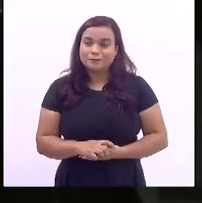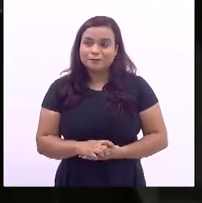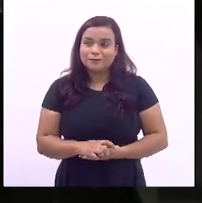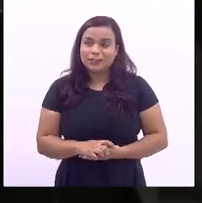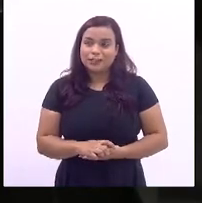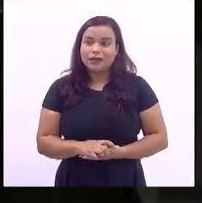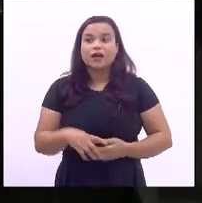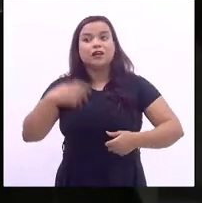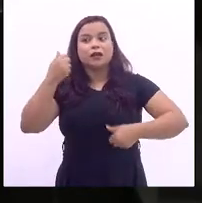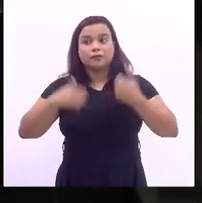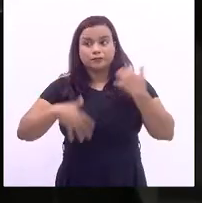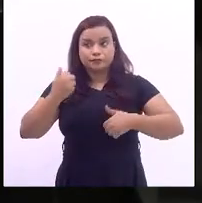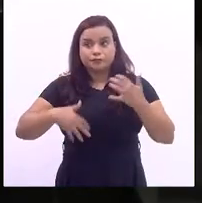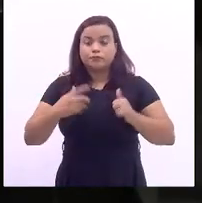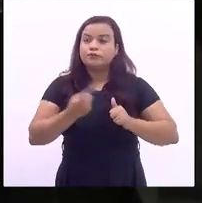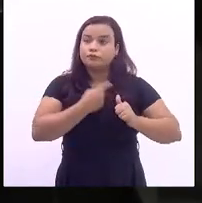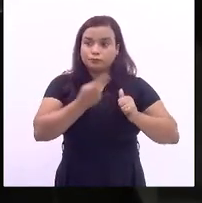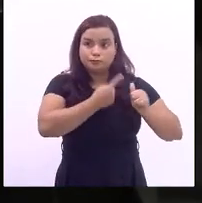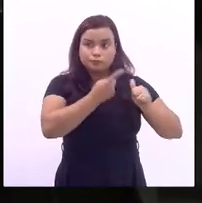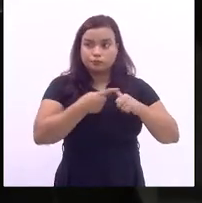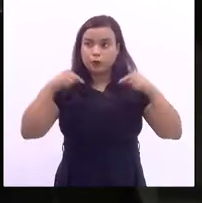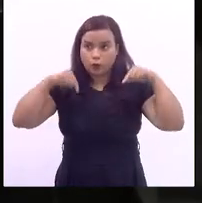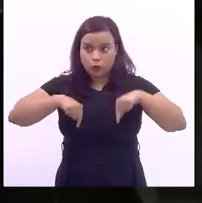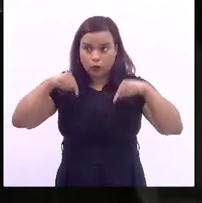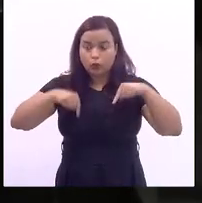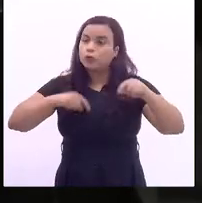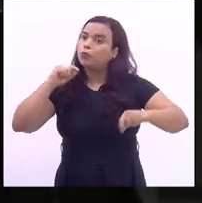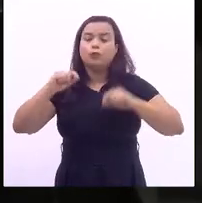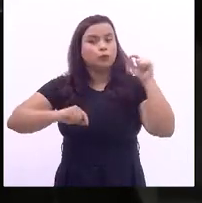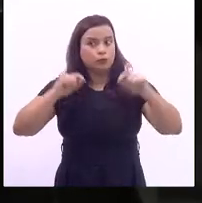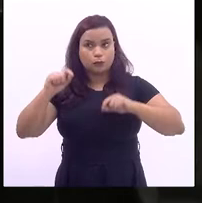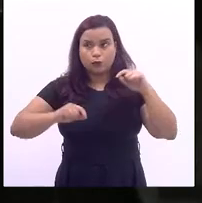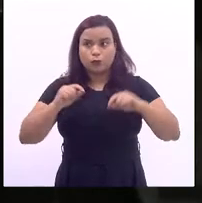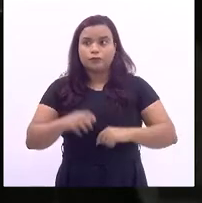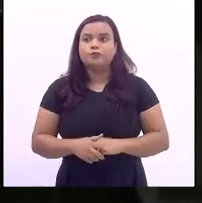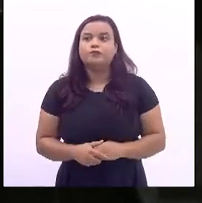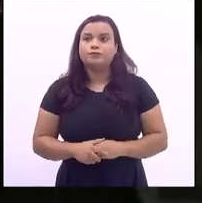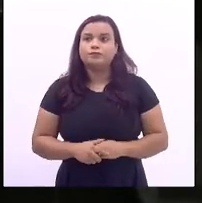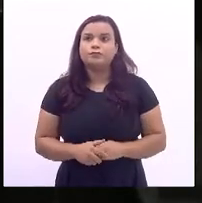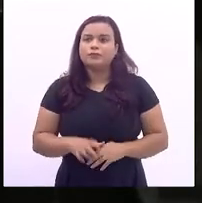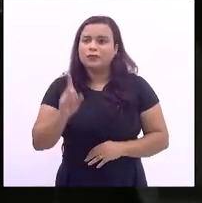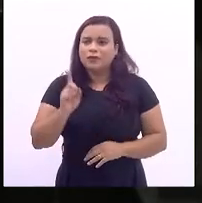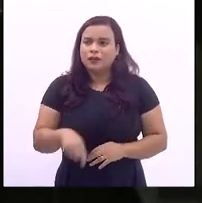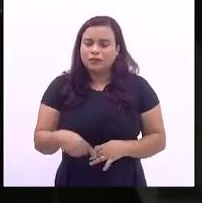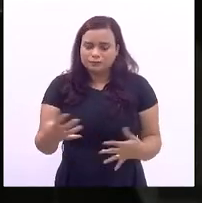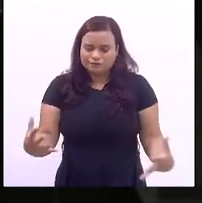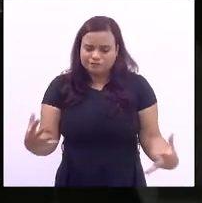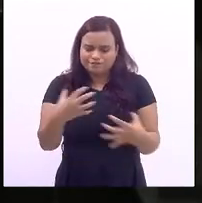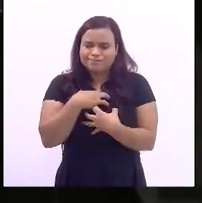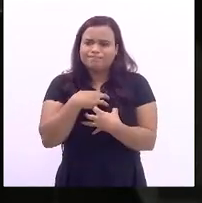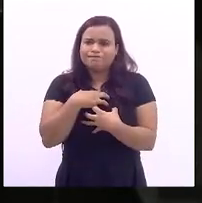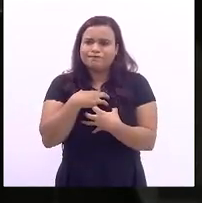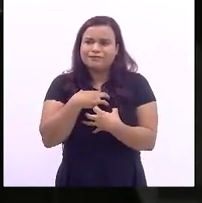as minhas palavras e as primeiras palavras de hoje é para lastimar